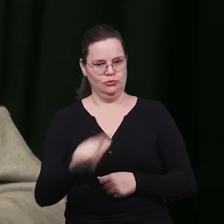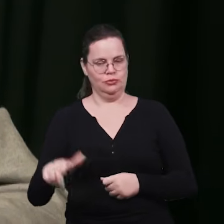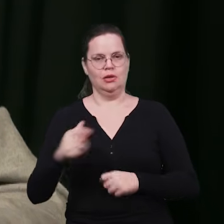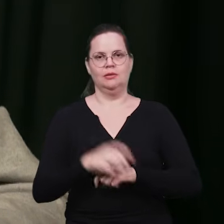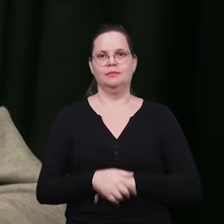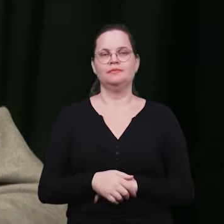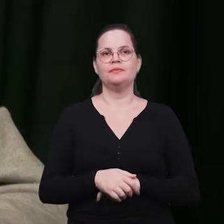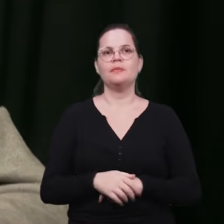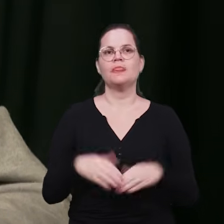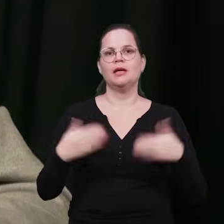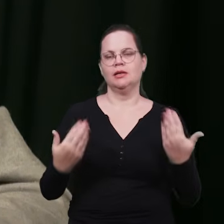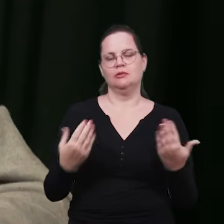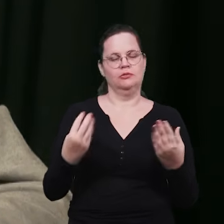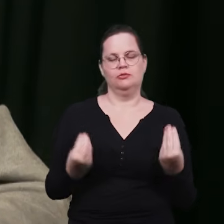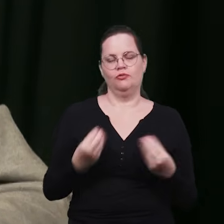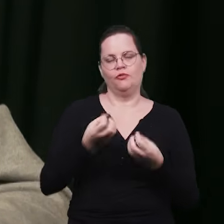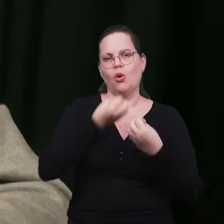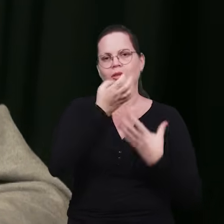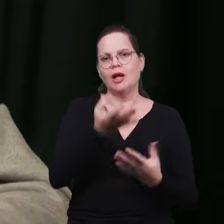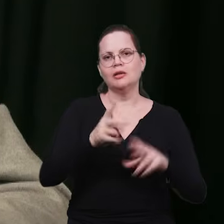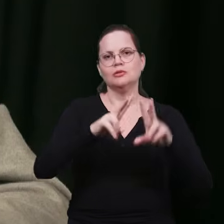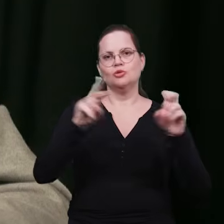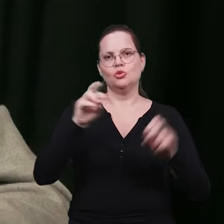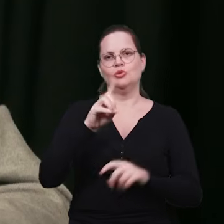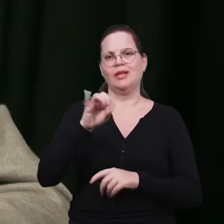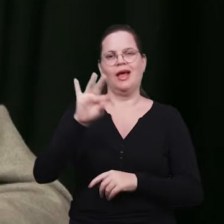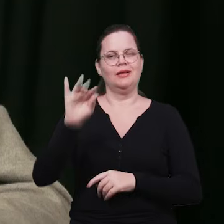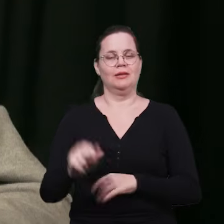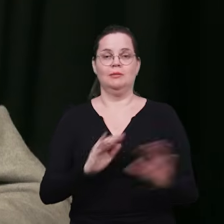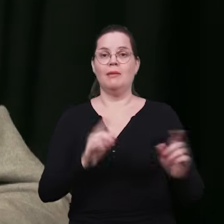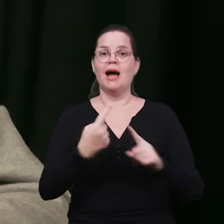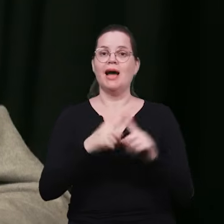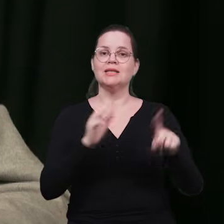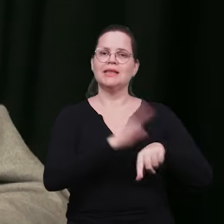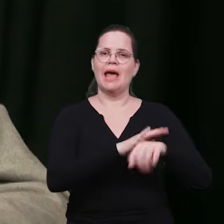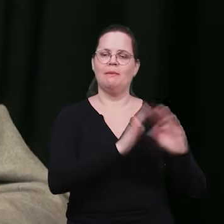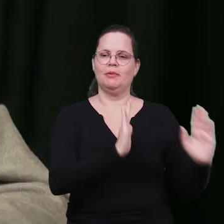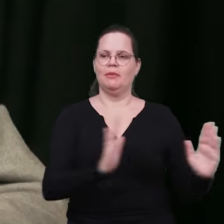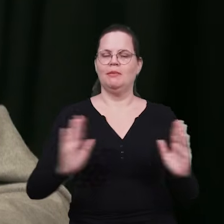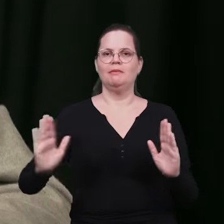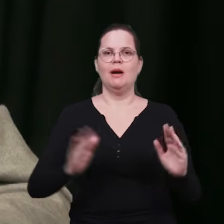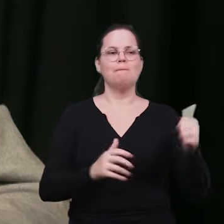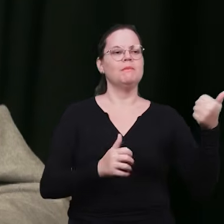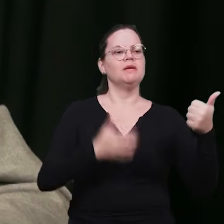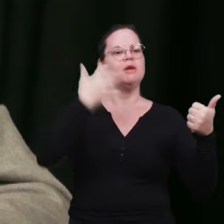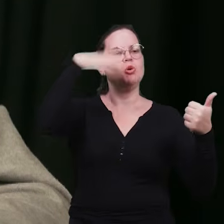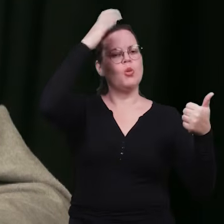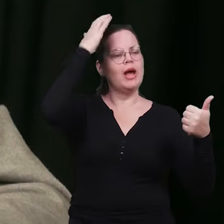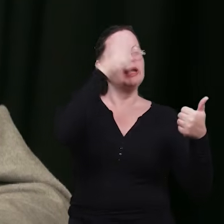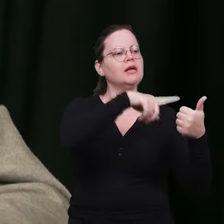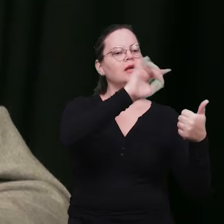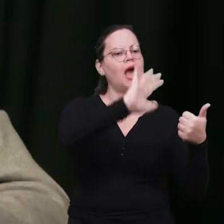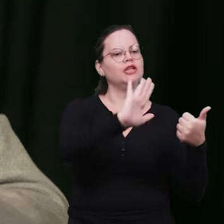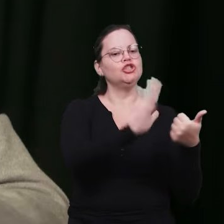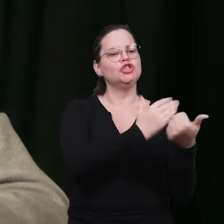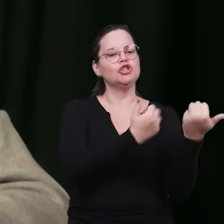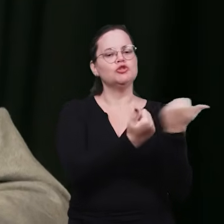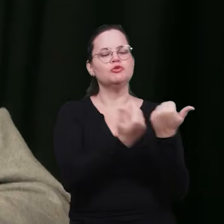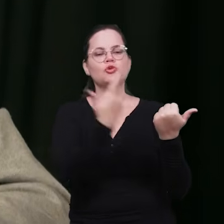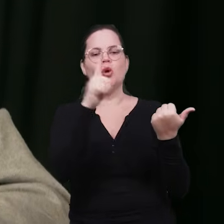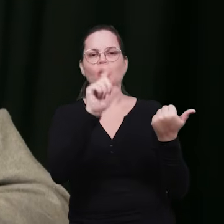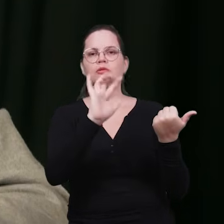preciso. Então, nós não vamos mencionar data, nós vamos só falar uma cronologia a respeito dos reis da Pérsia,